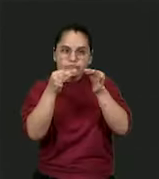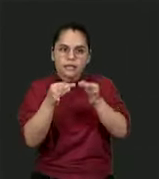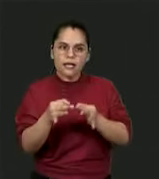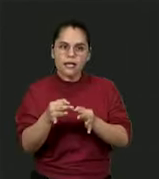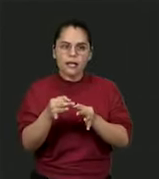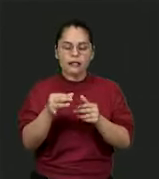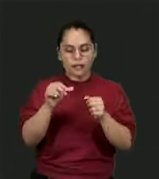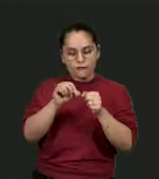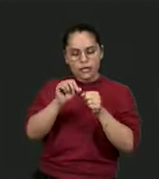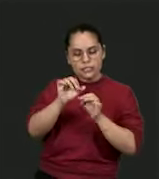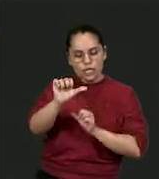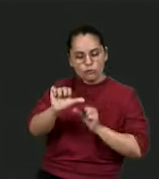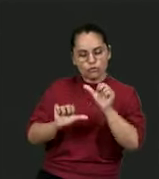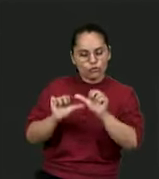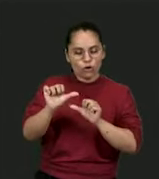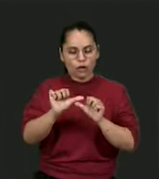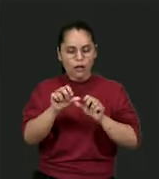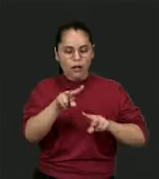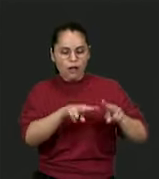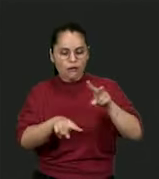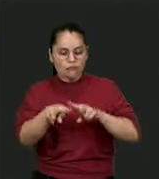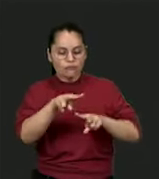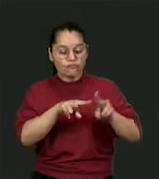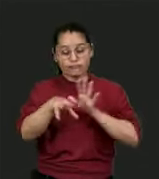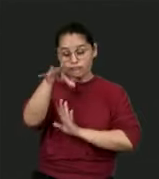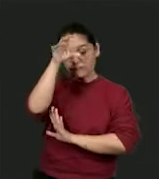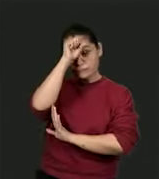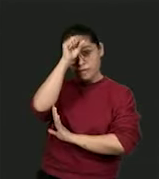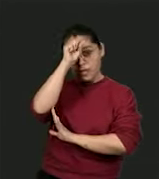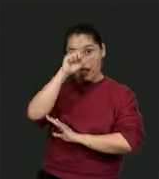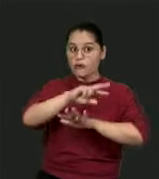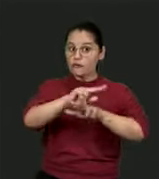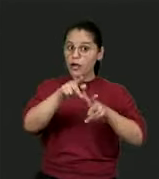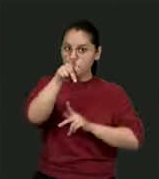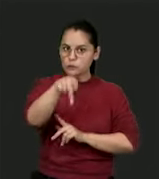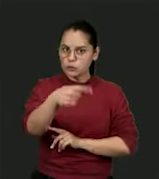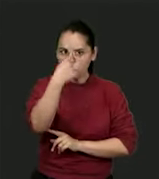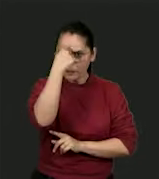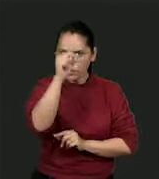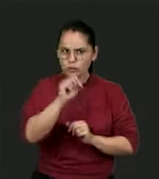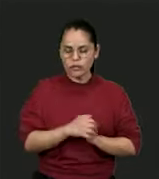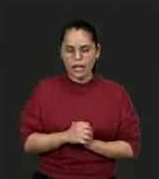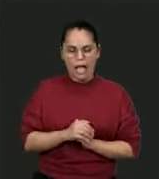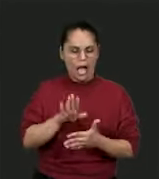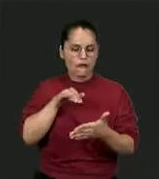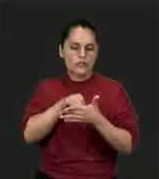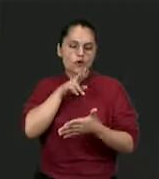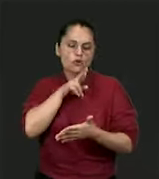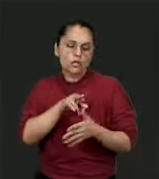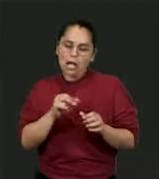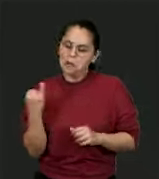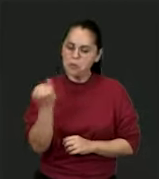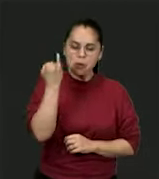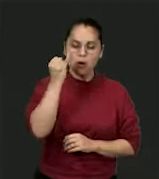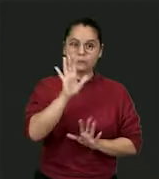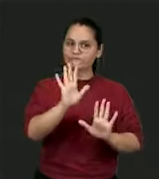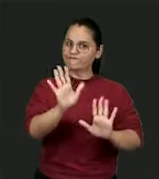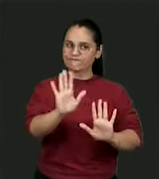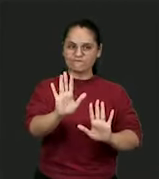reconstruímos. Analisamos e aprendemos. Muitas pessoas pensam que o final é o que importa.